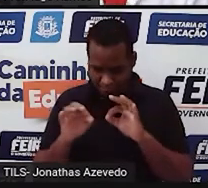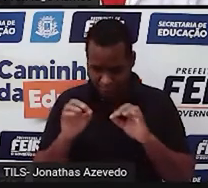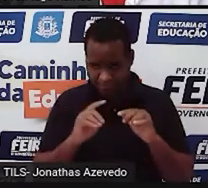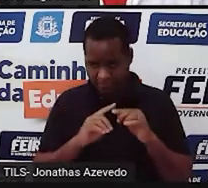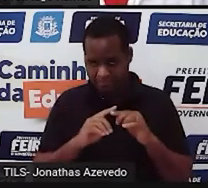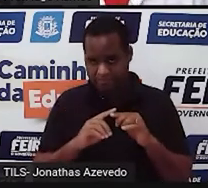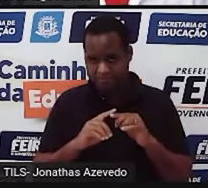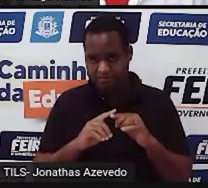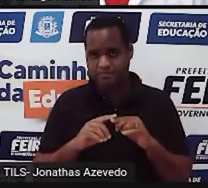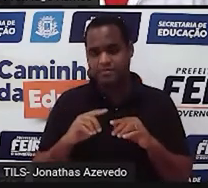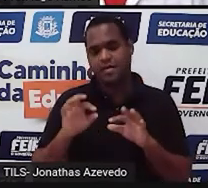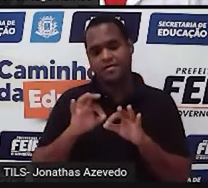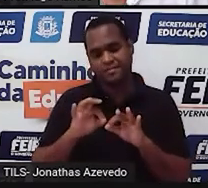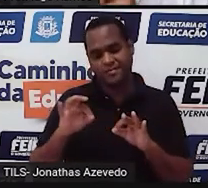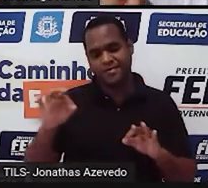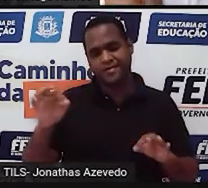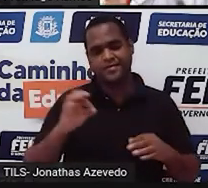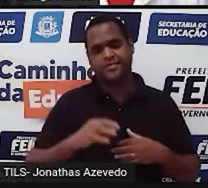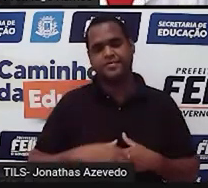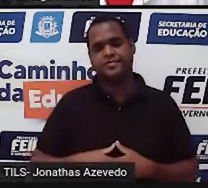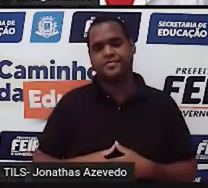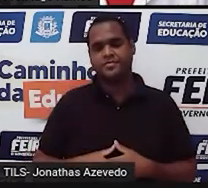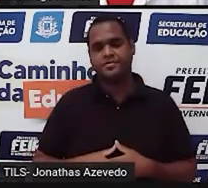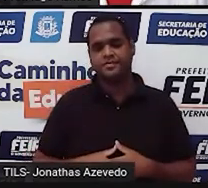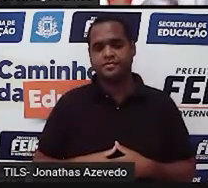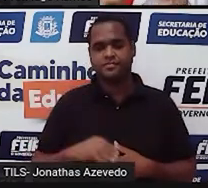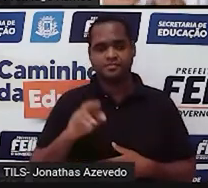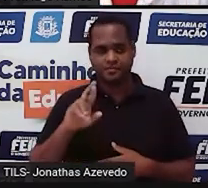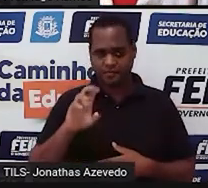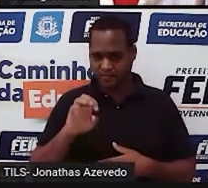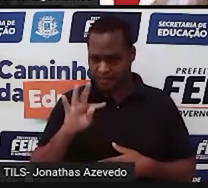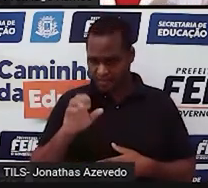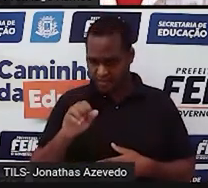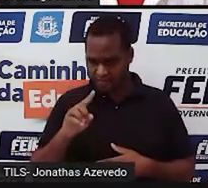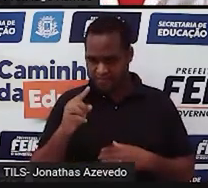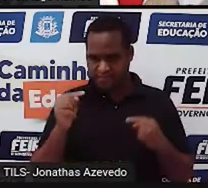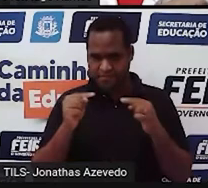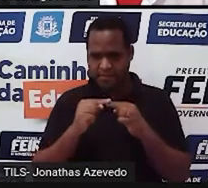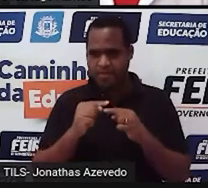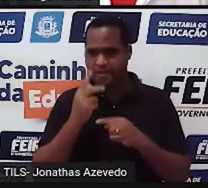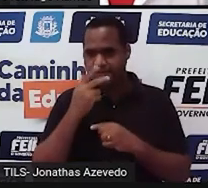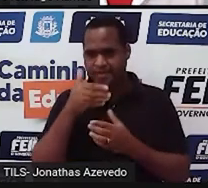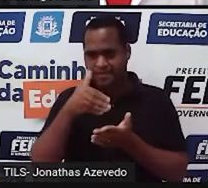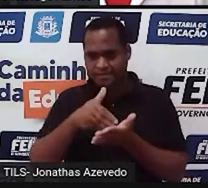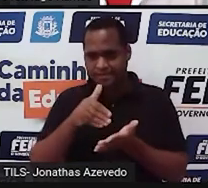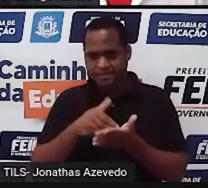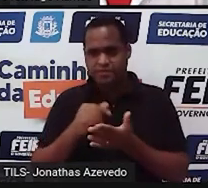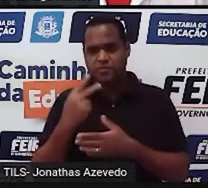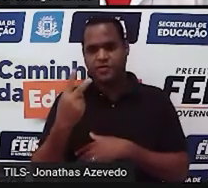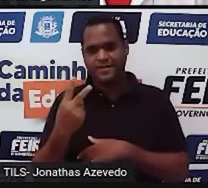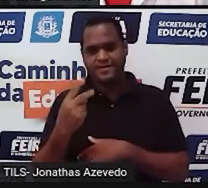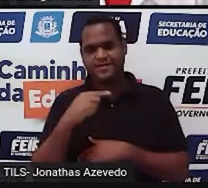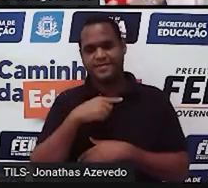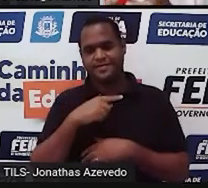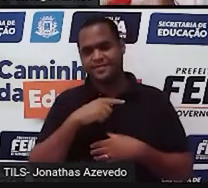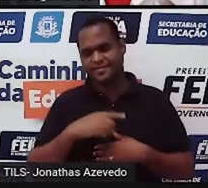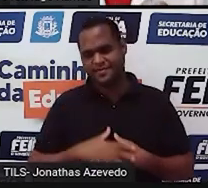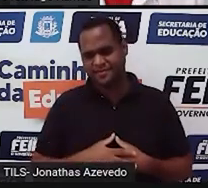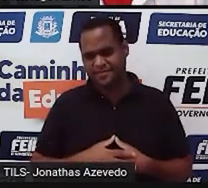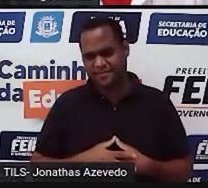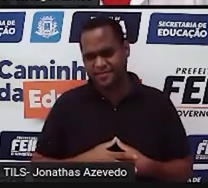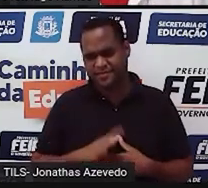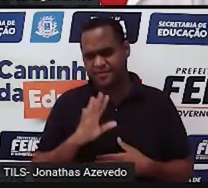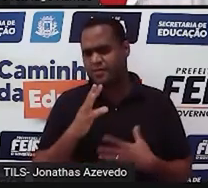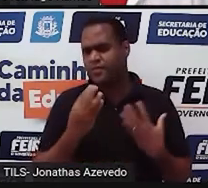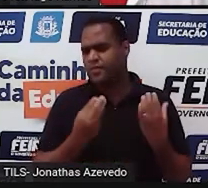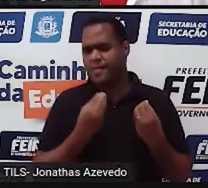fez é um segmento de reta é uma parte da reta que vai ficar limitada entre dois pontos mas como